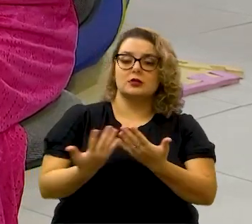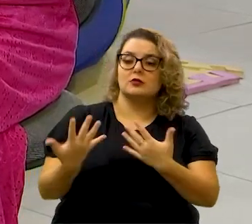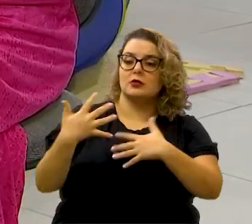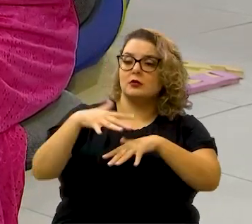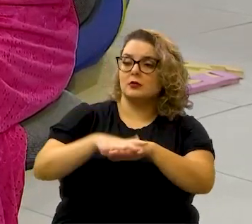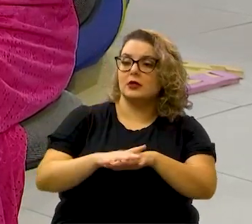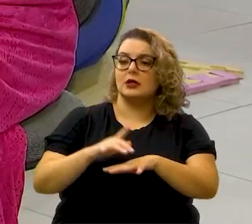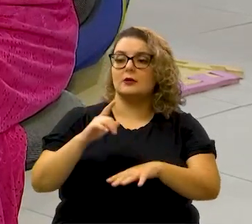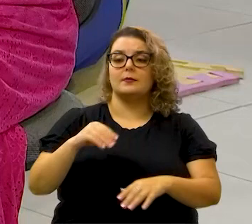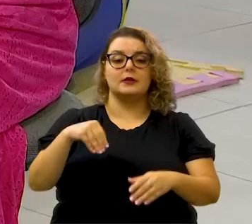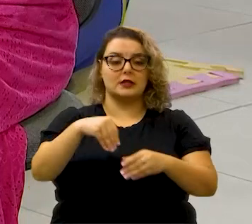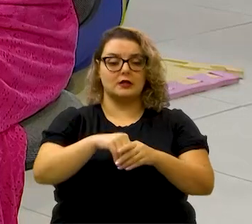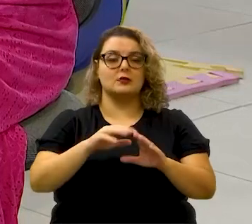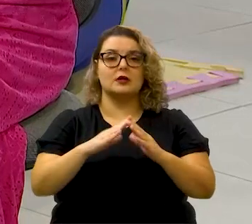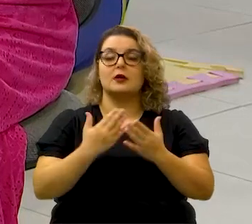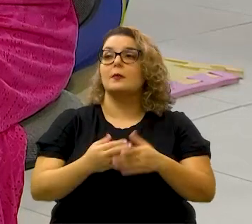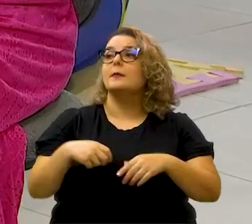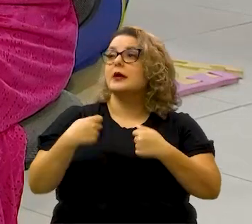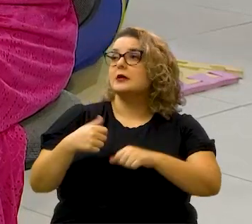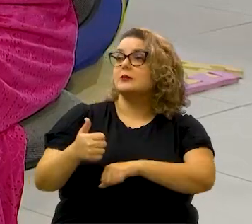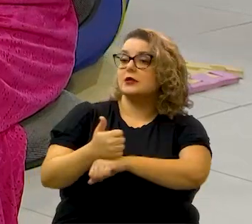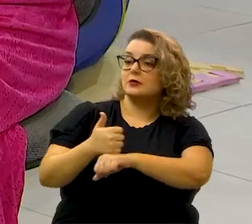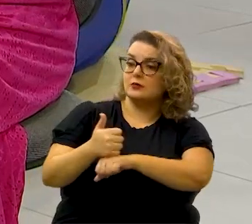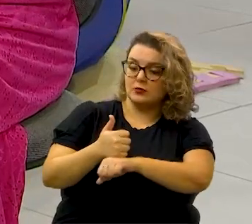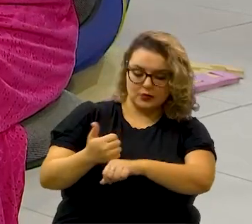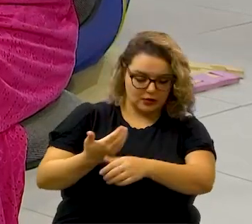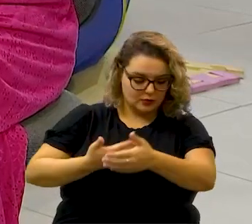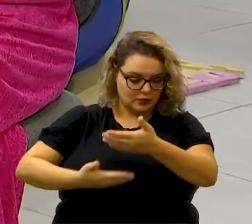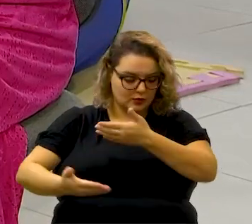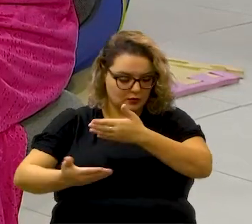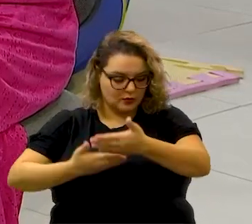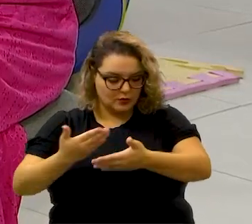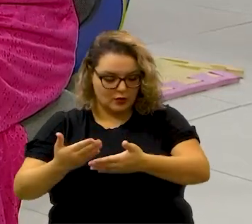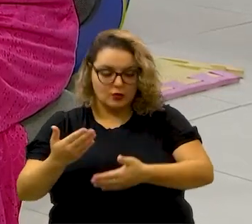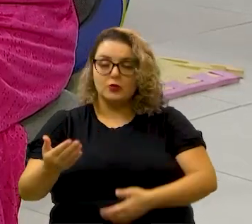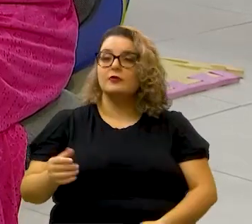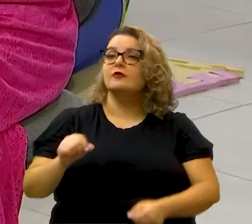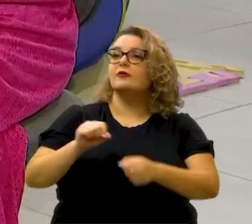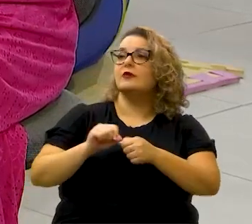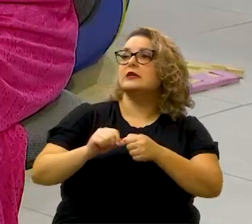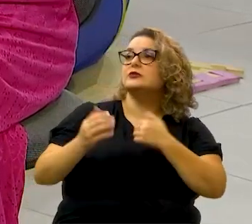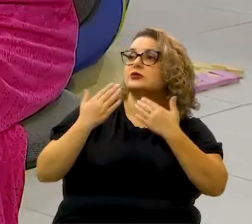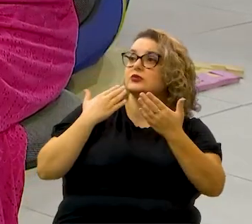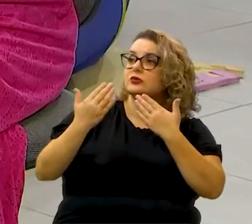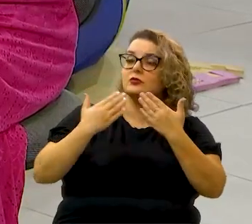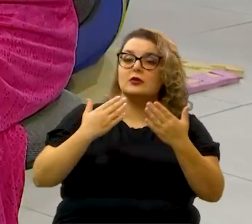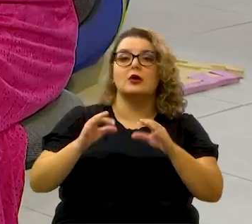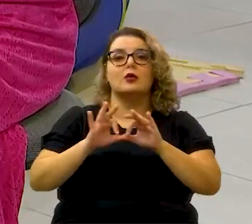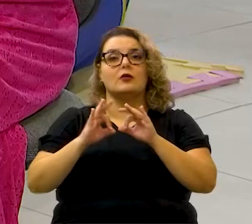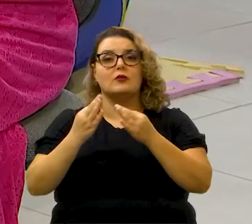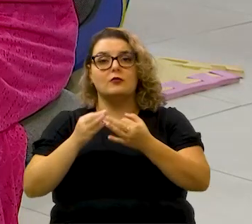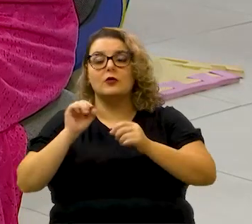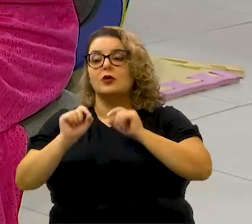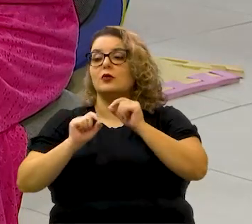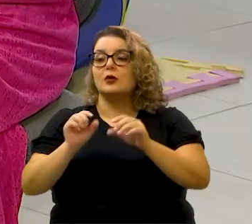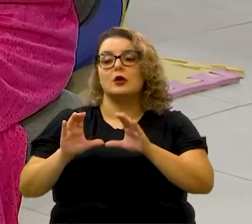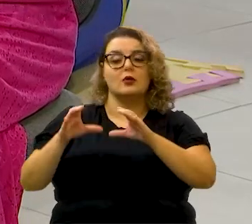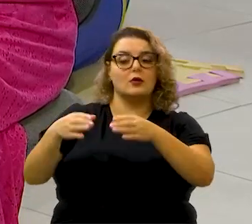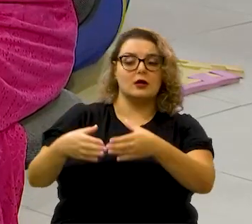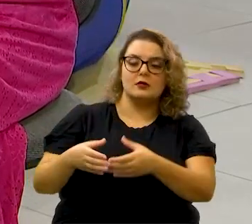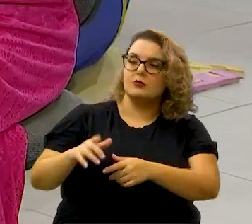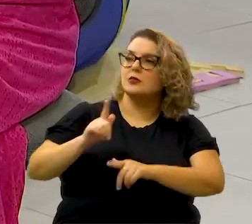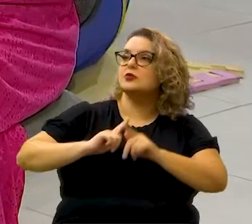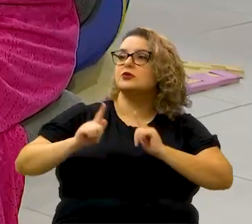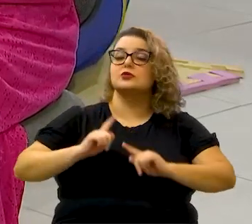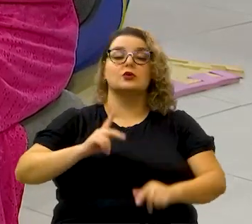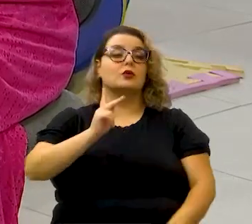né? Como a gente tem os serviços da educação especial, a gente precisa desse profissional que articule os serviços, que faça os diálogos com a família,